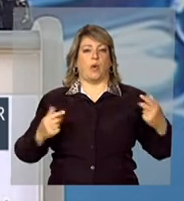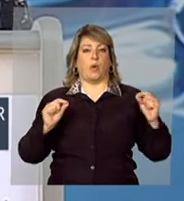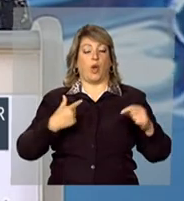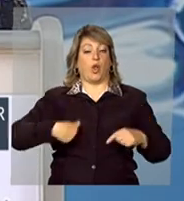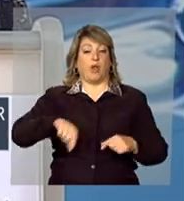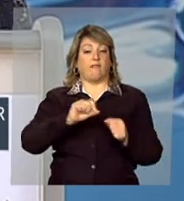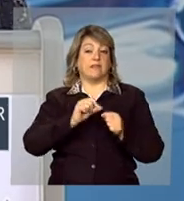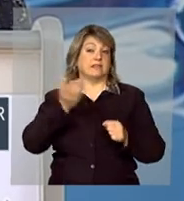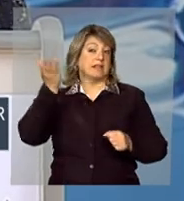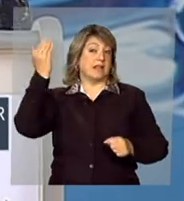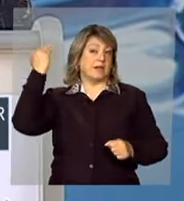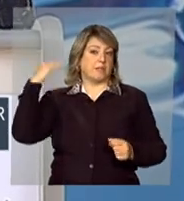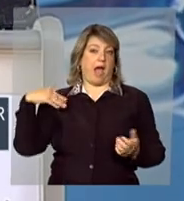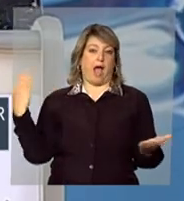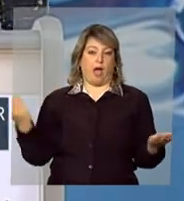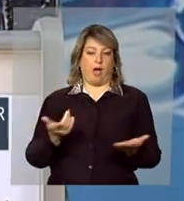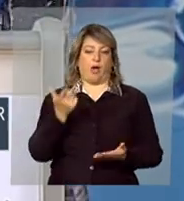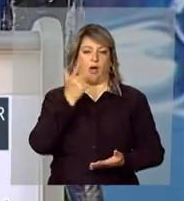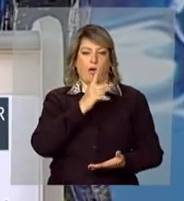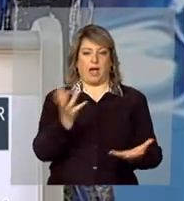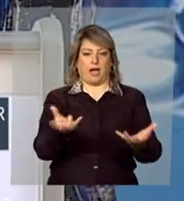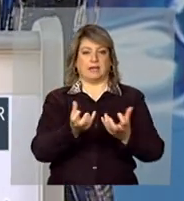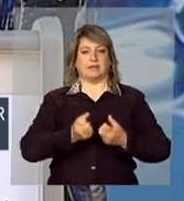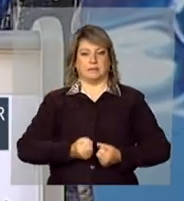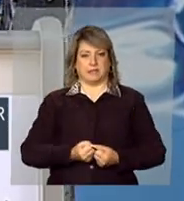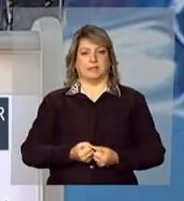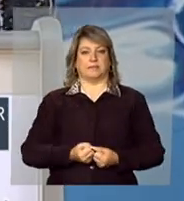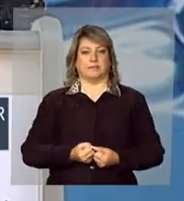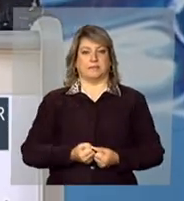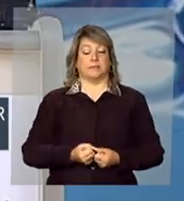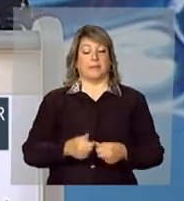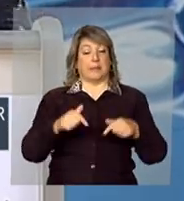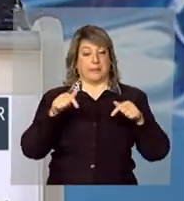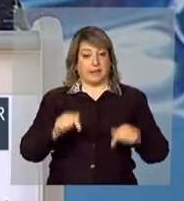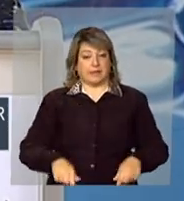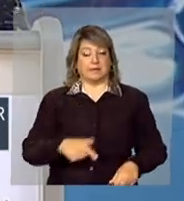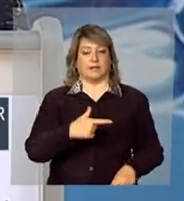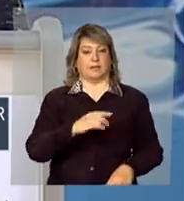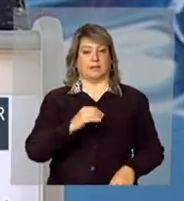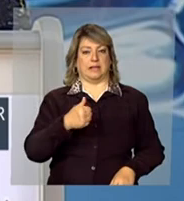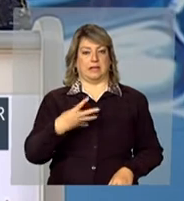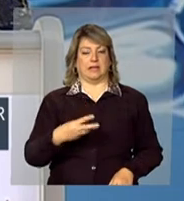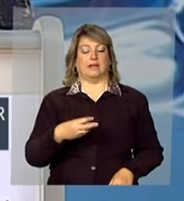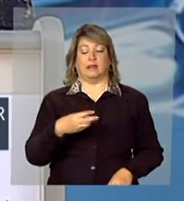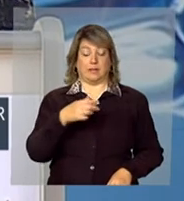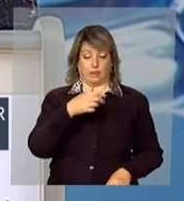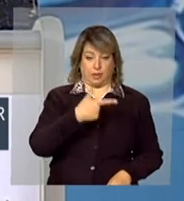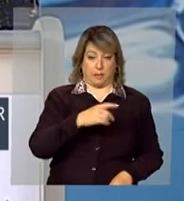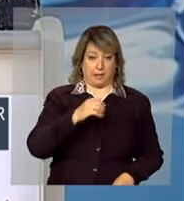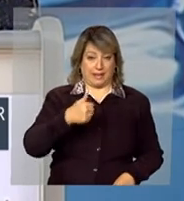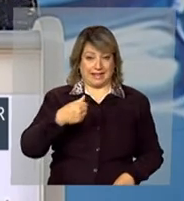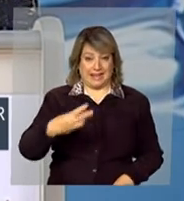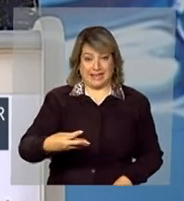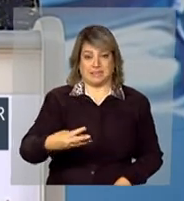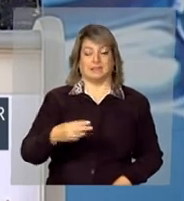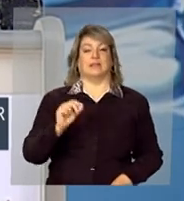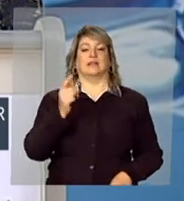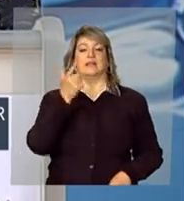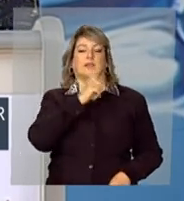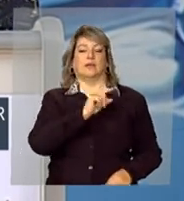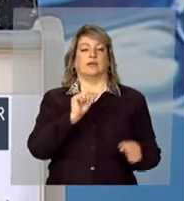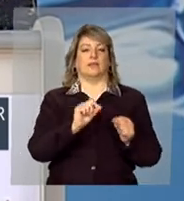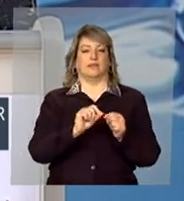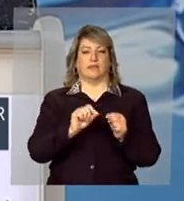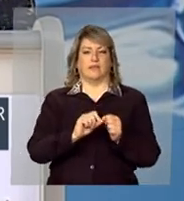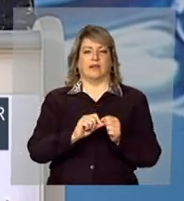nós plantamos. Vai ser o ano em que nós vamos plantar ainda mais do